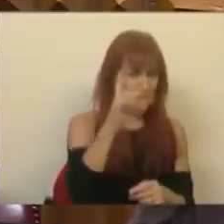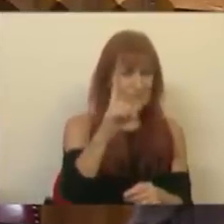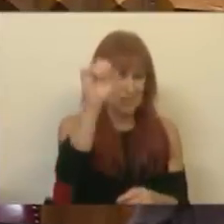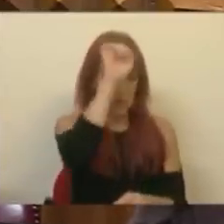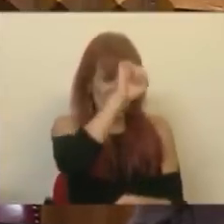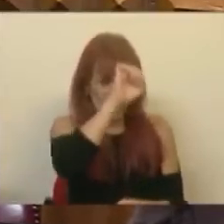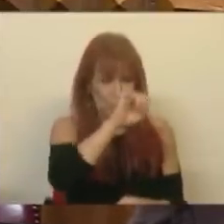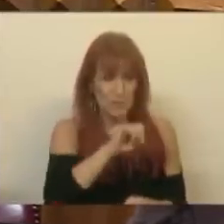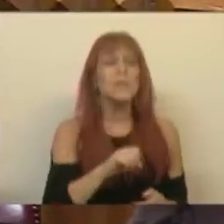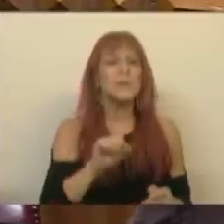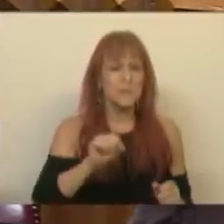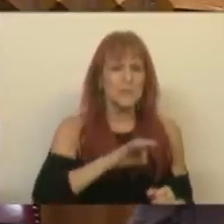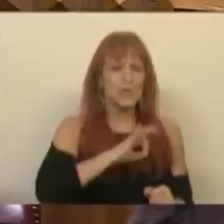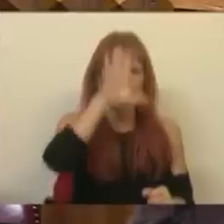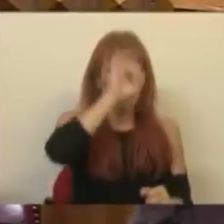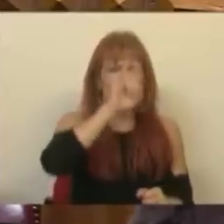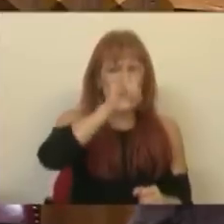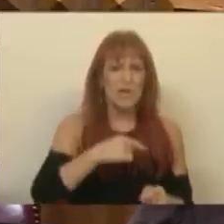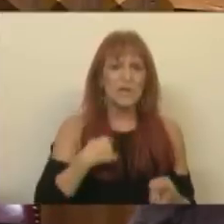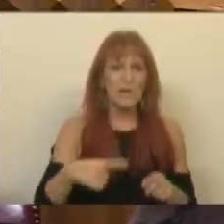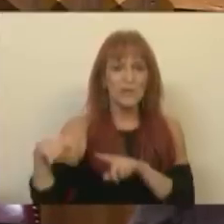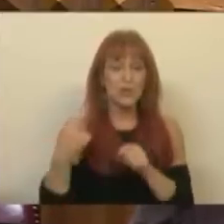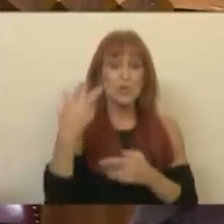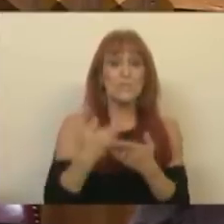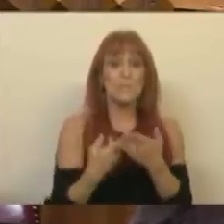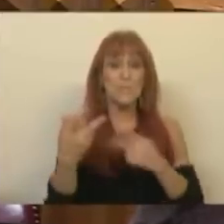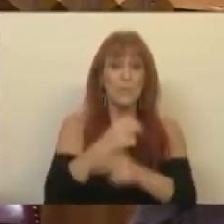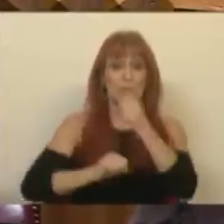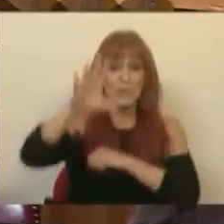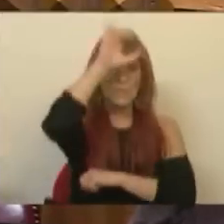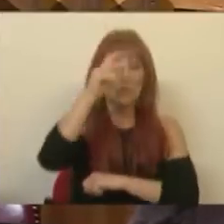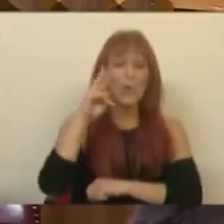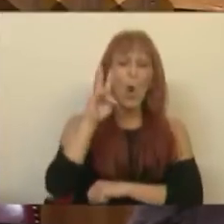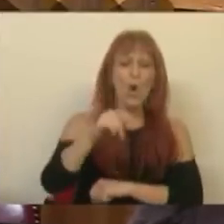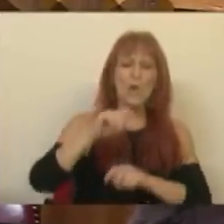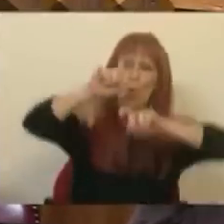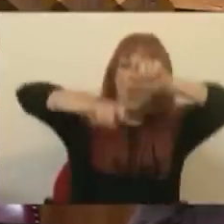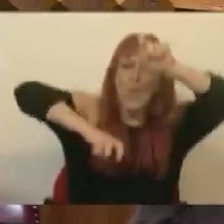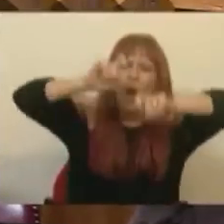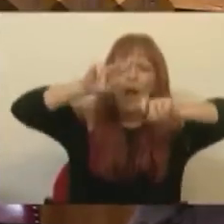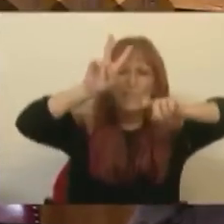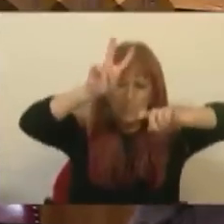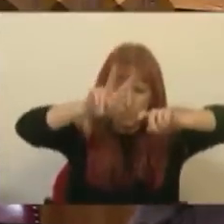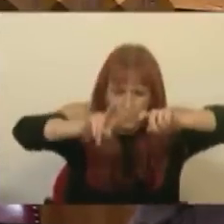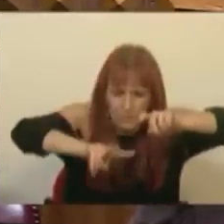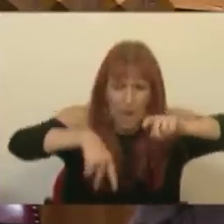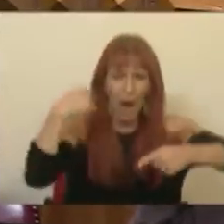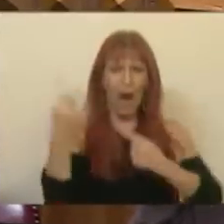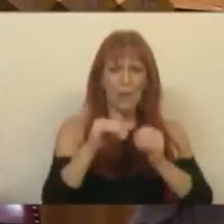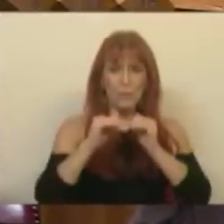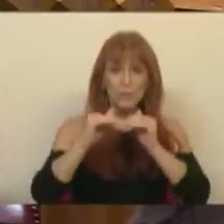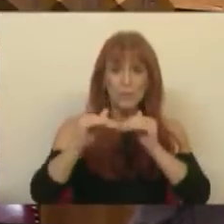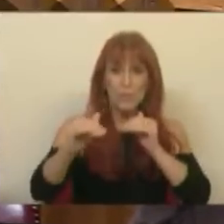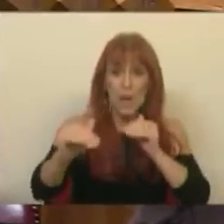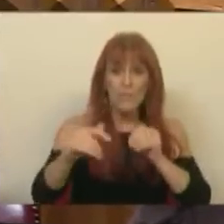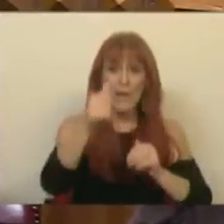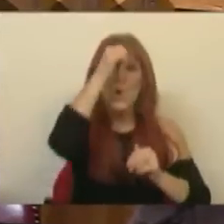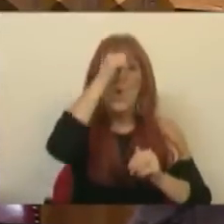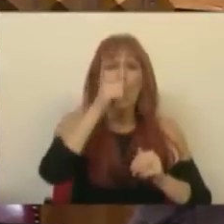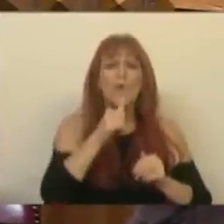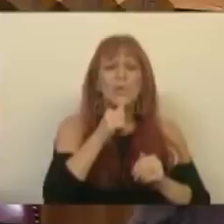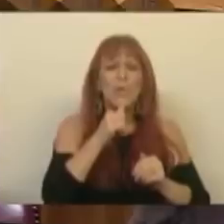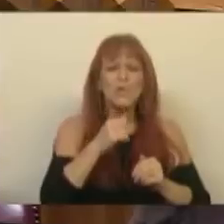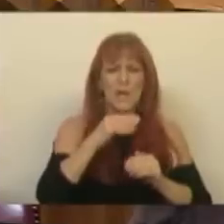seis de Janeiro cinco primeiro nós olhamos para o gráfico e algo que estável a cor de rosa